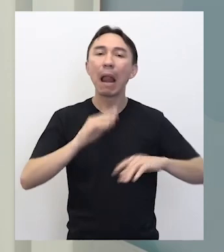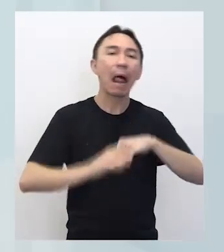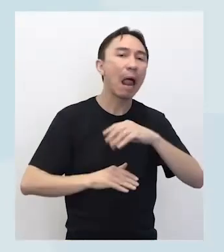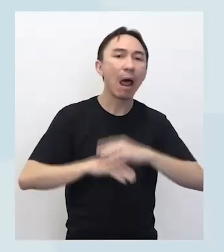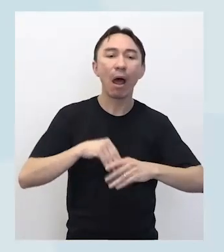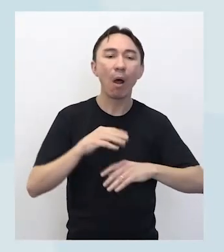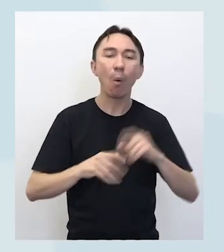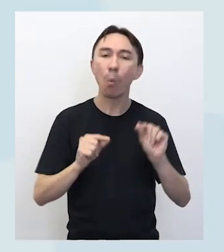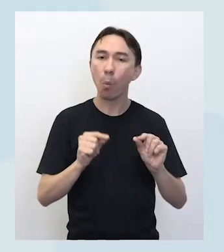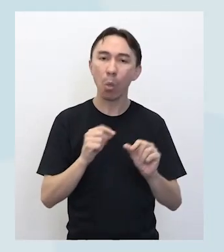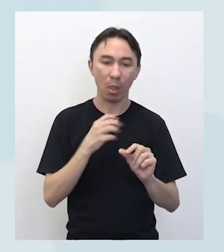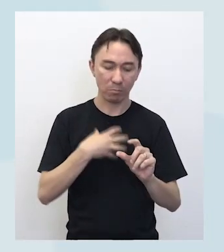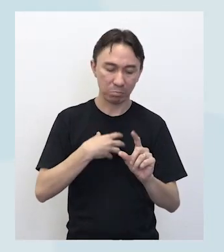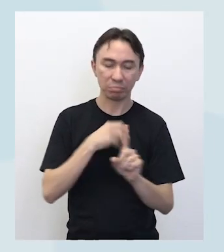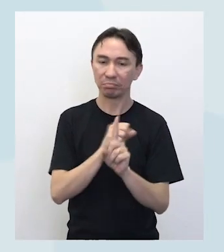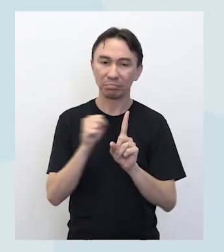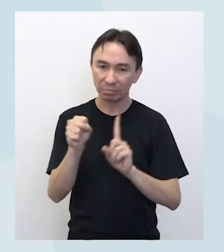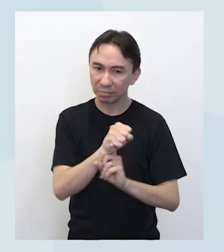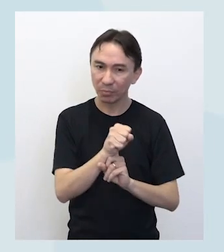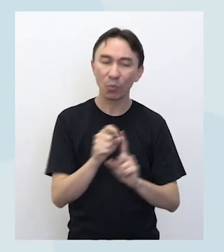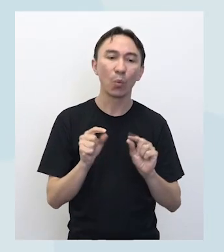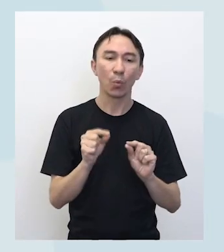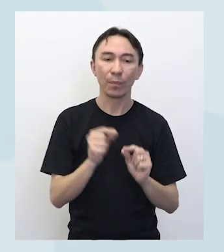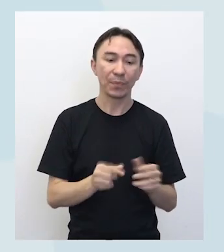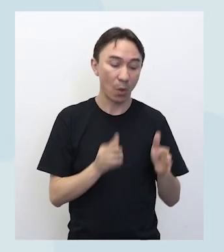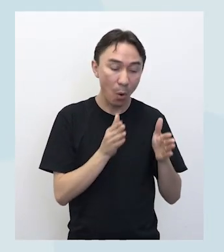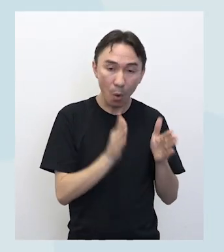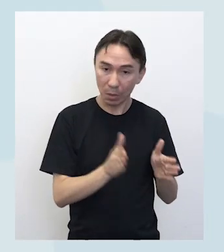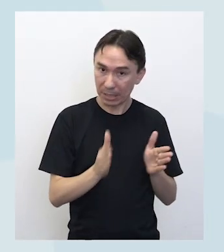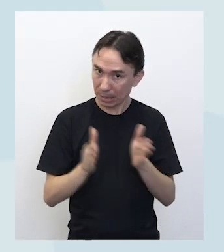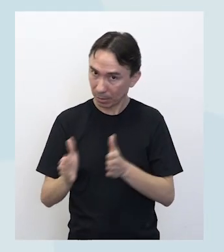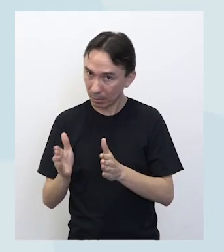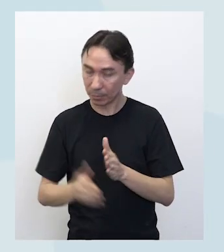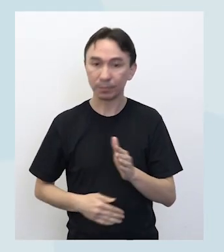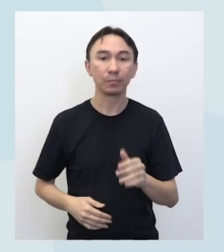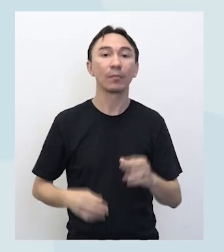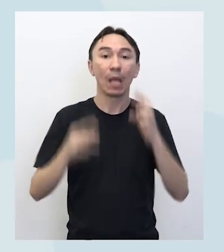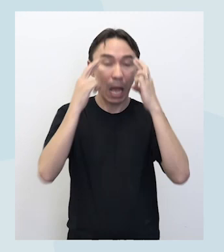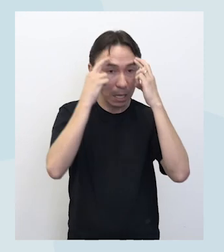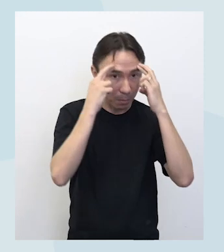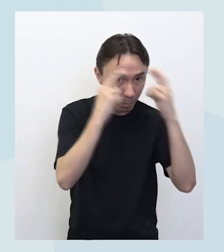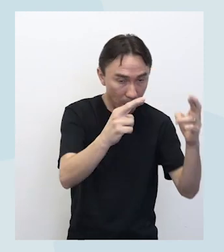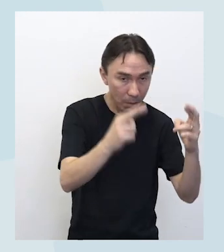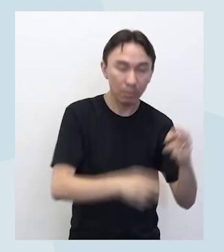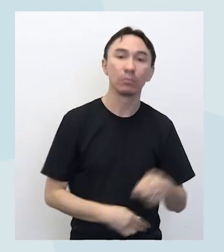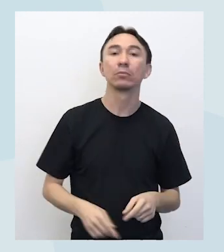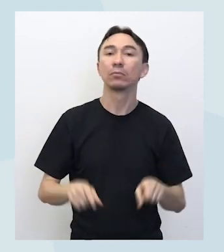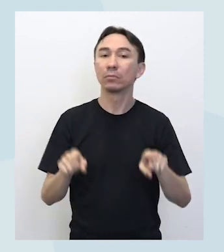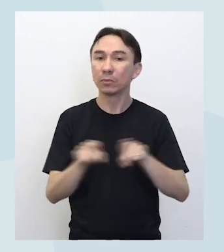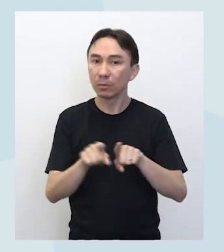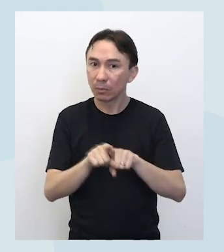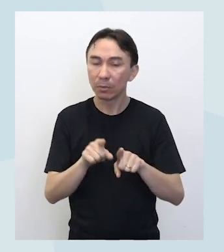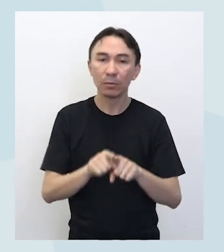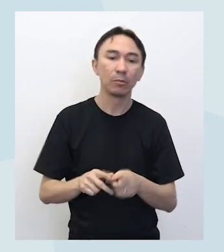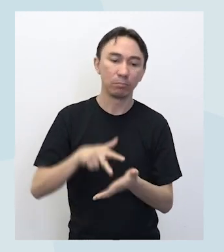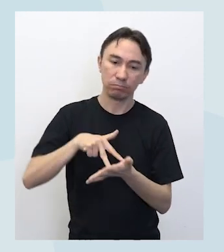gentileza, organização, respeito e determinação. Então,